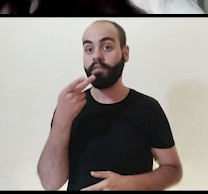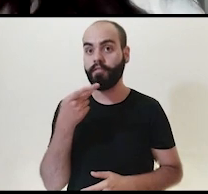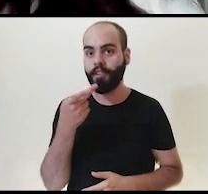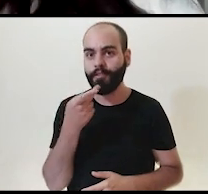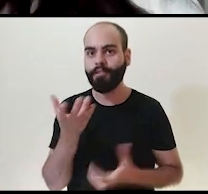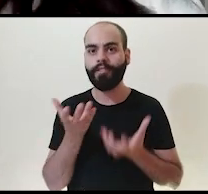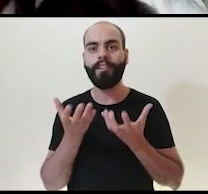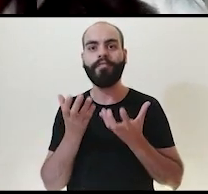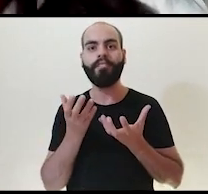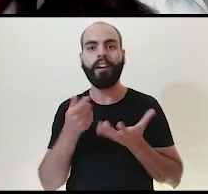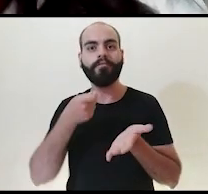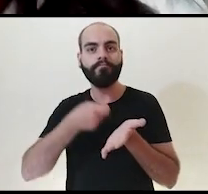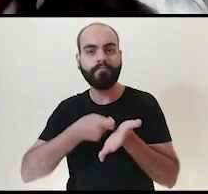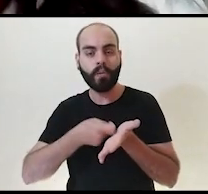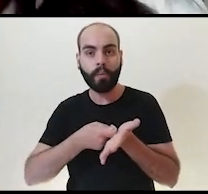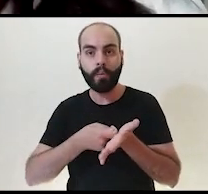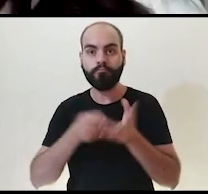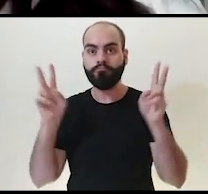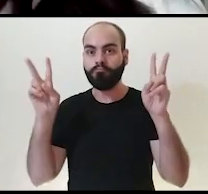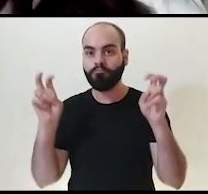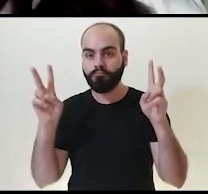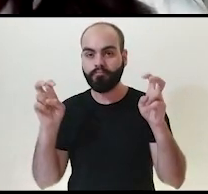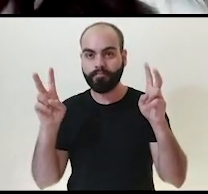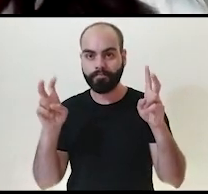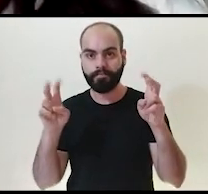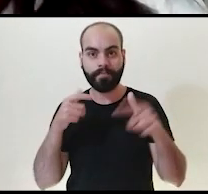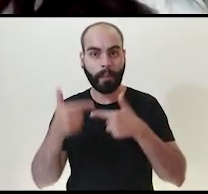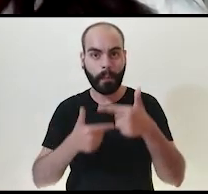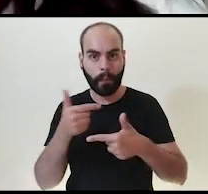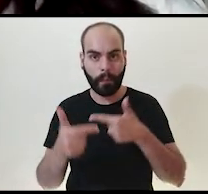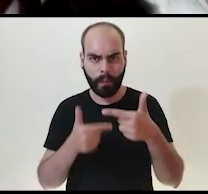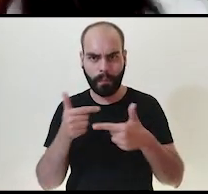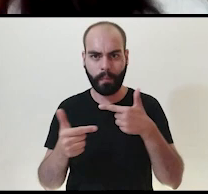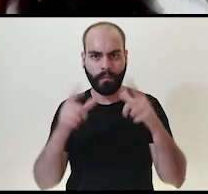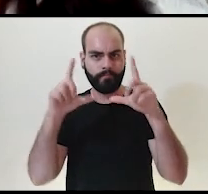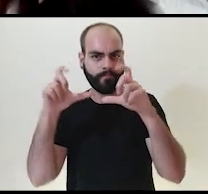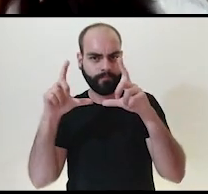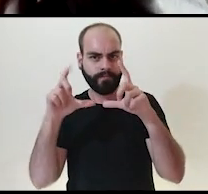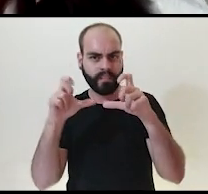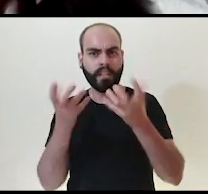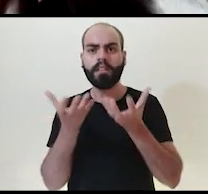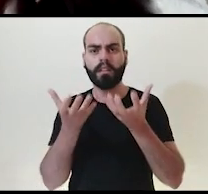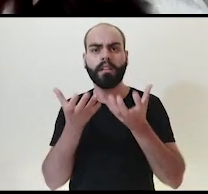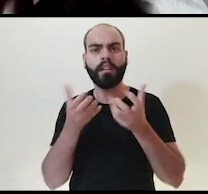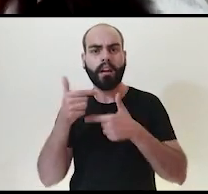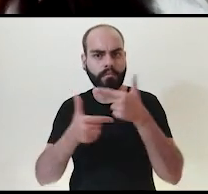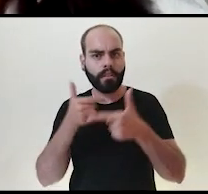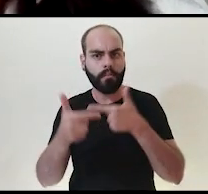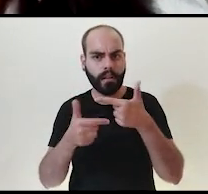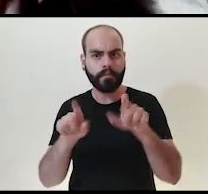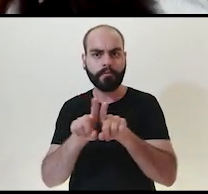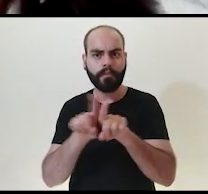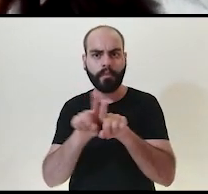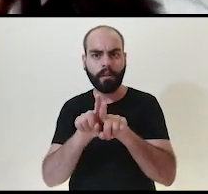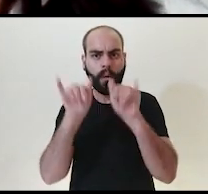de falar, é que essa área, para quem está visando, né, fotografar com esse intuito de promover o